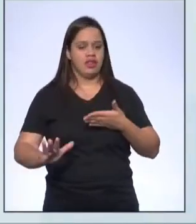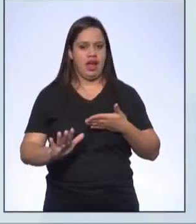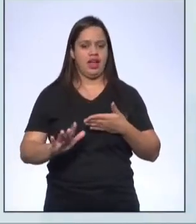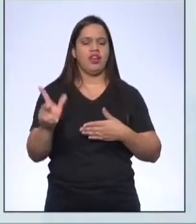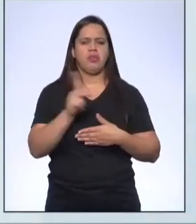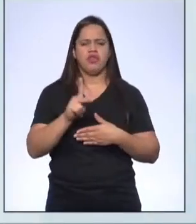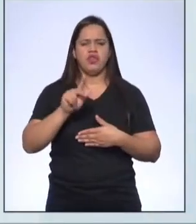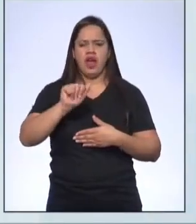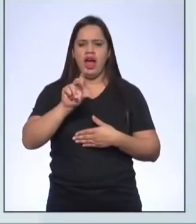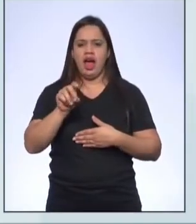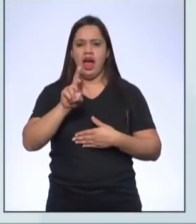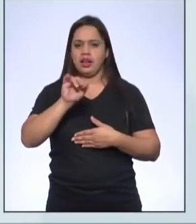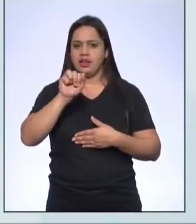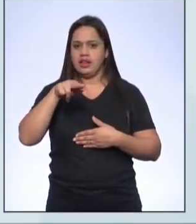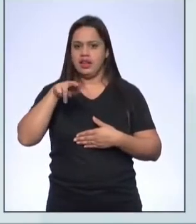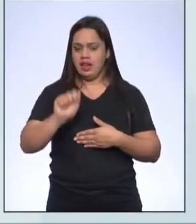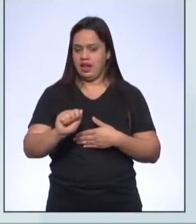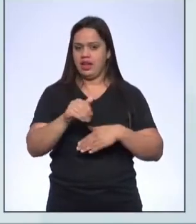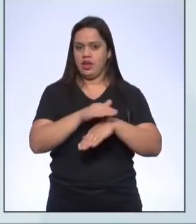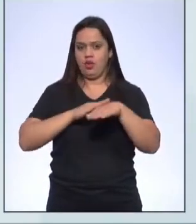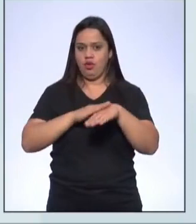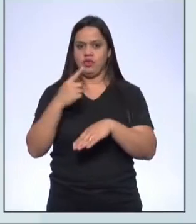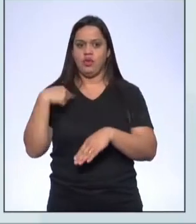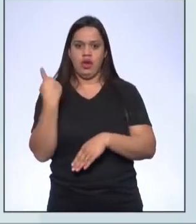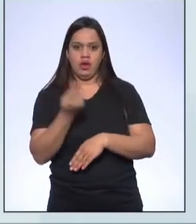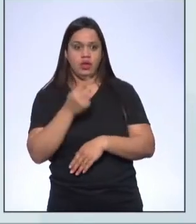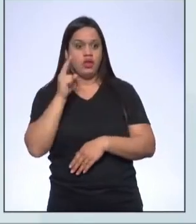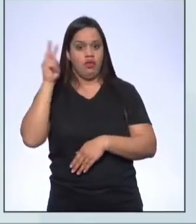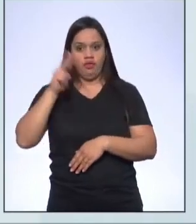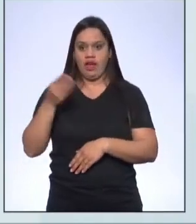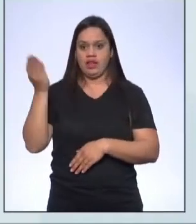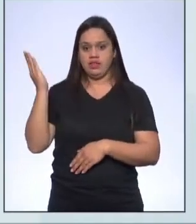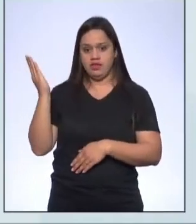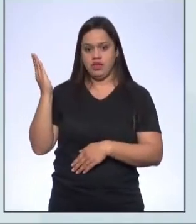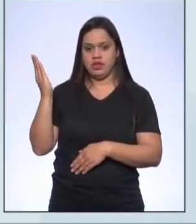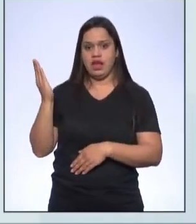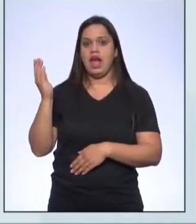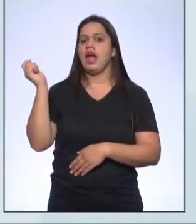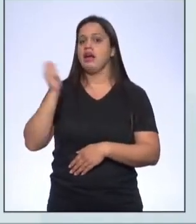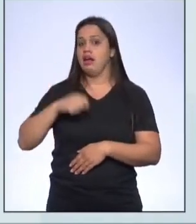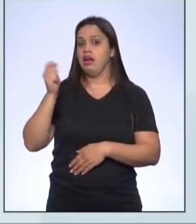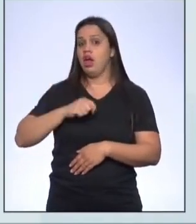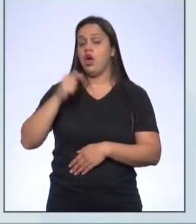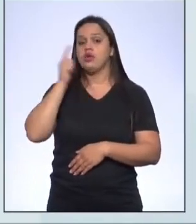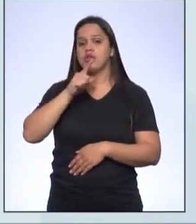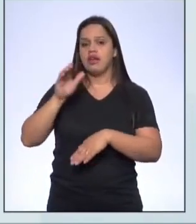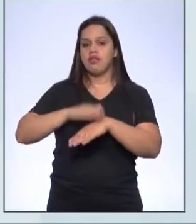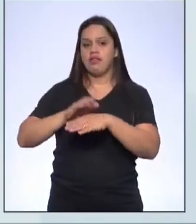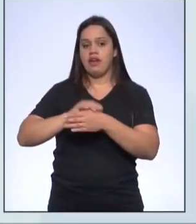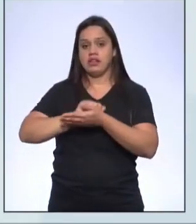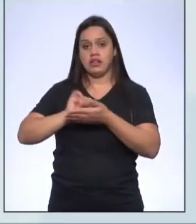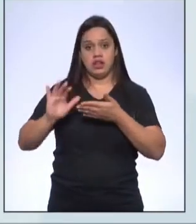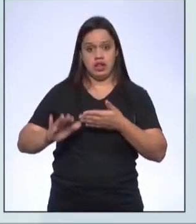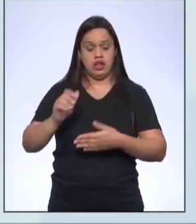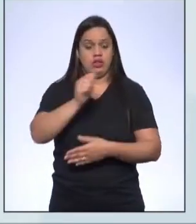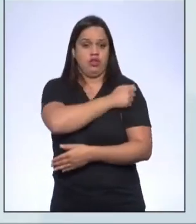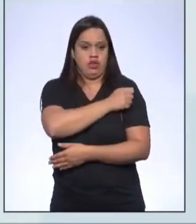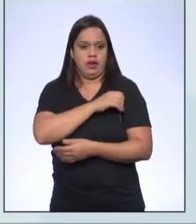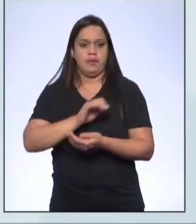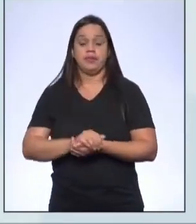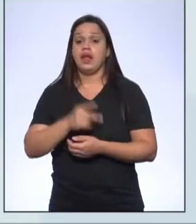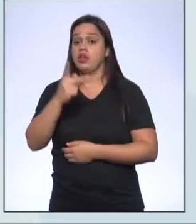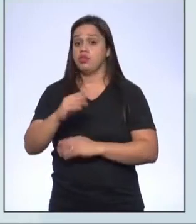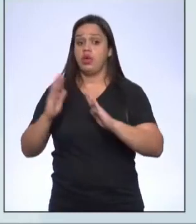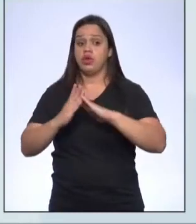falou com a gente. A professora Adriana. Ótimo, professora Adriana, avalia aí se a senhora acha que é possível fazer essa atividade com os alunos. Sim. Então, na sua escola ou na sua